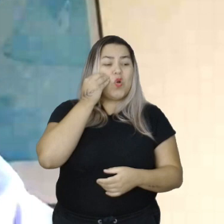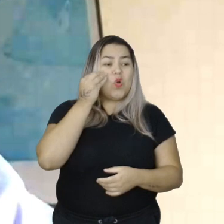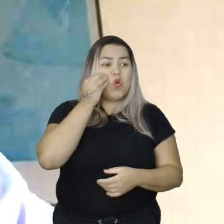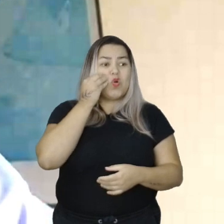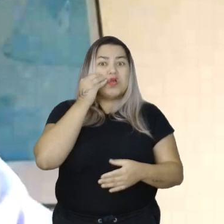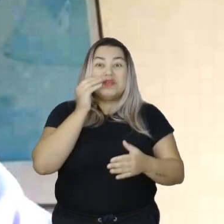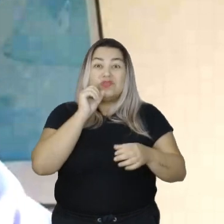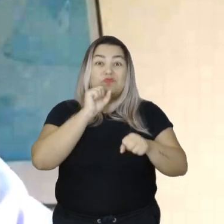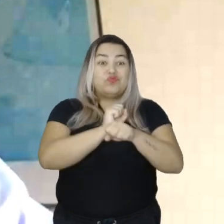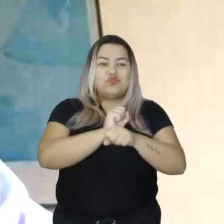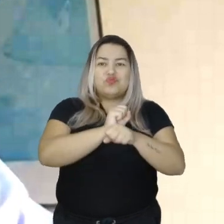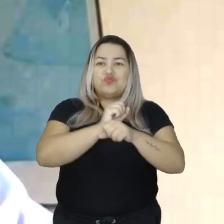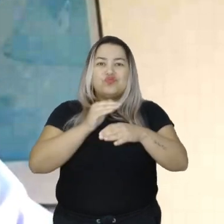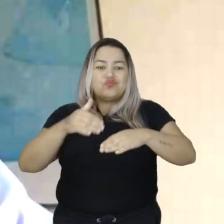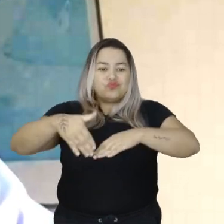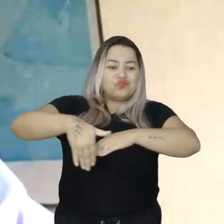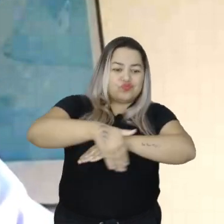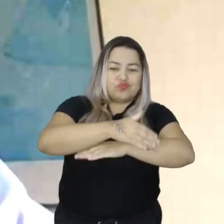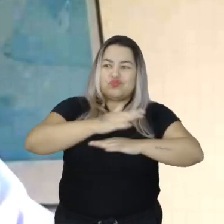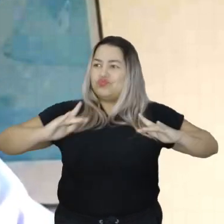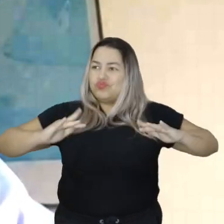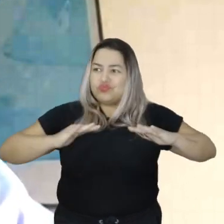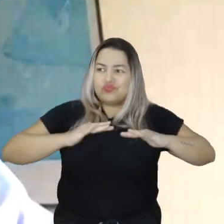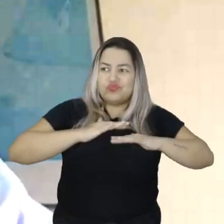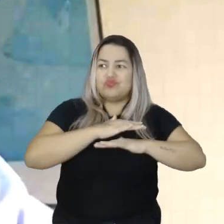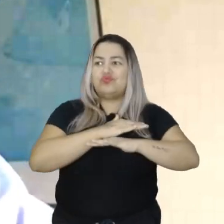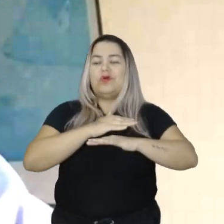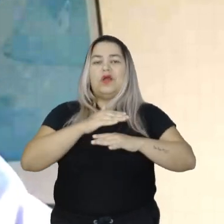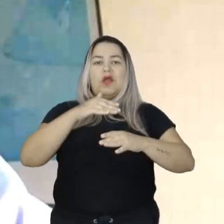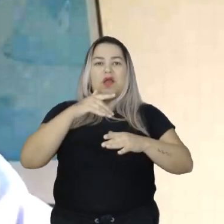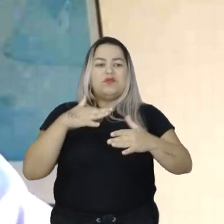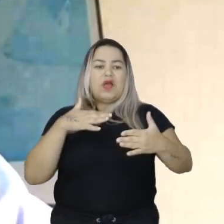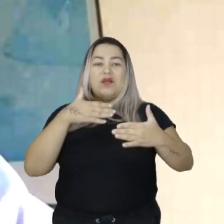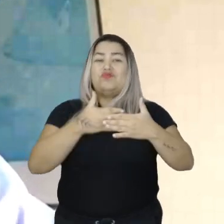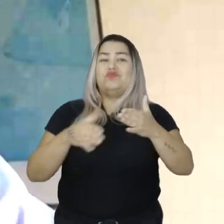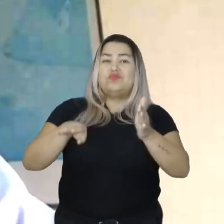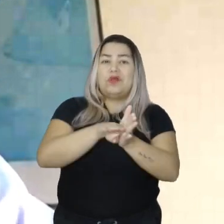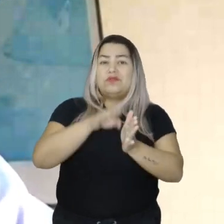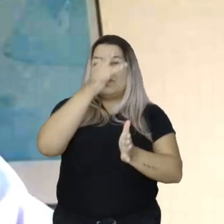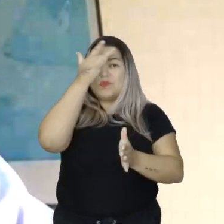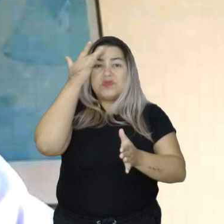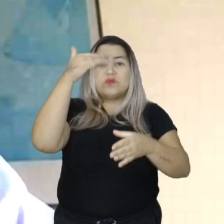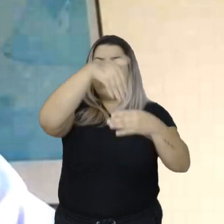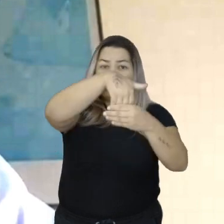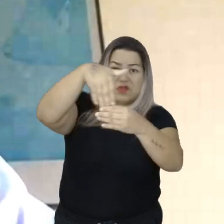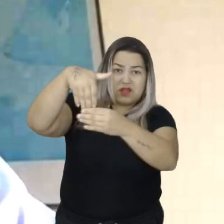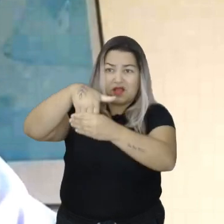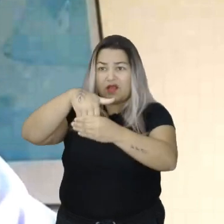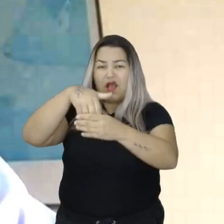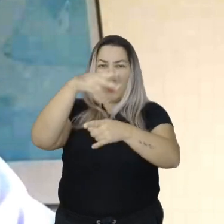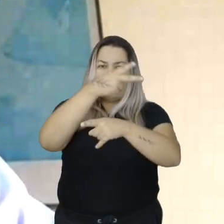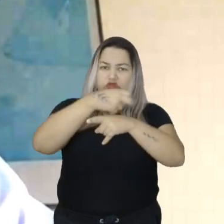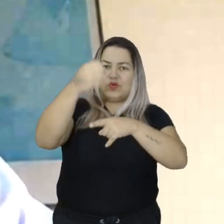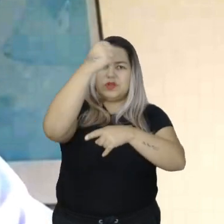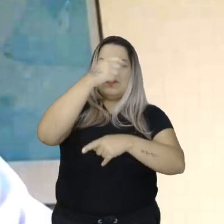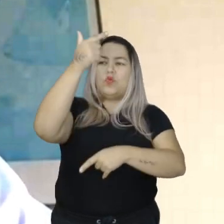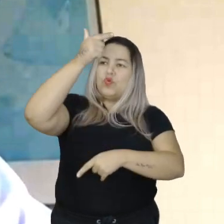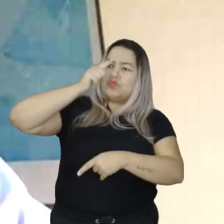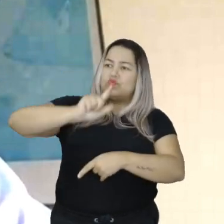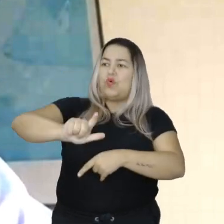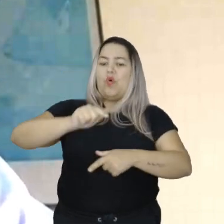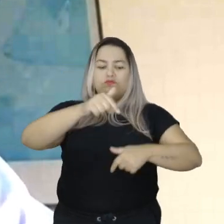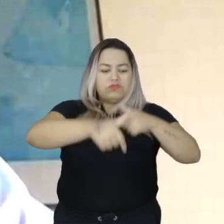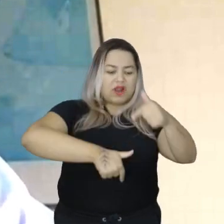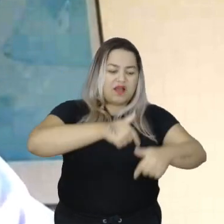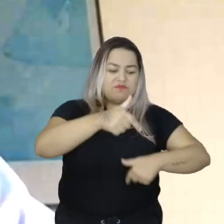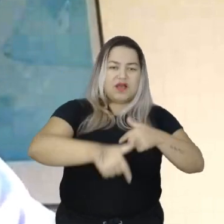estradas, impedindo a chegada de eleitores à urna, mas esta vitória ela foi conquistada com o